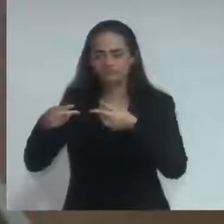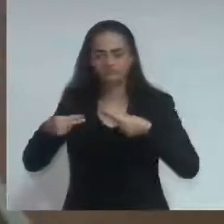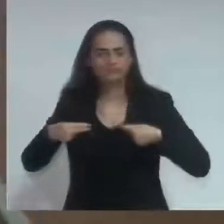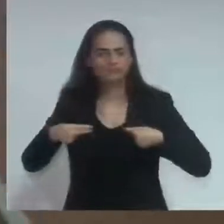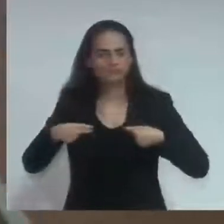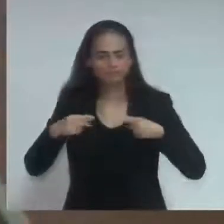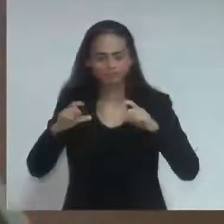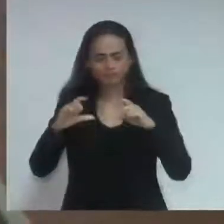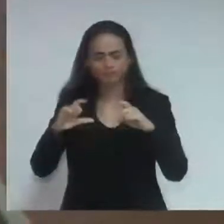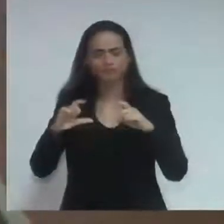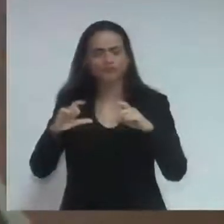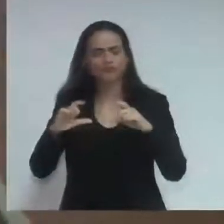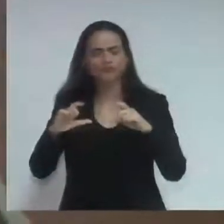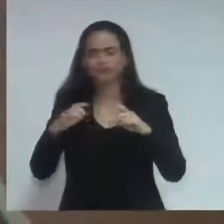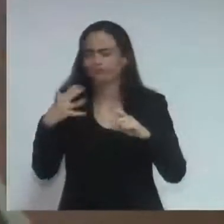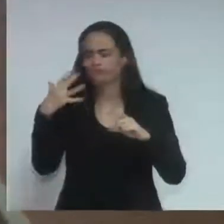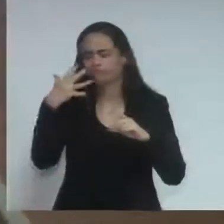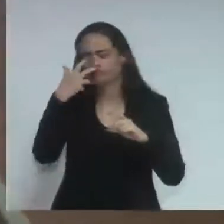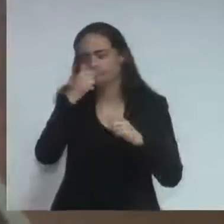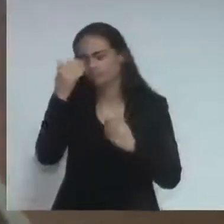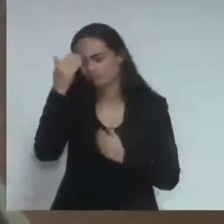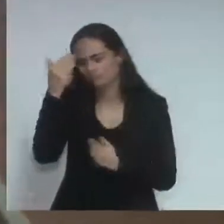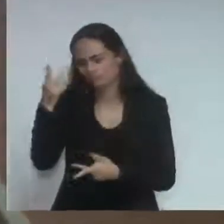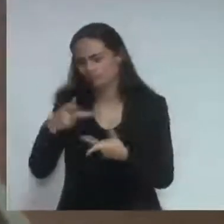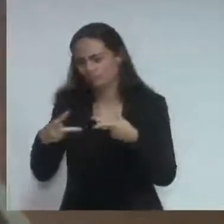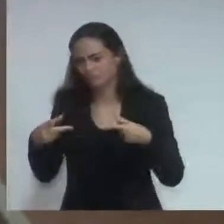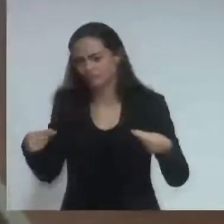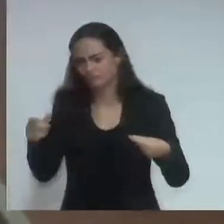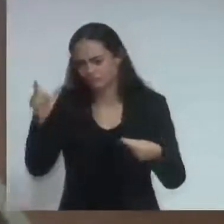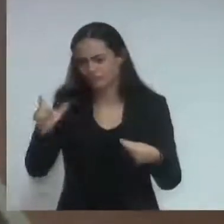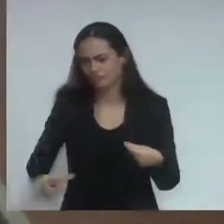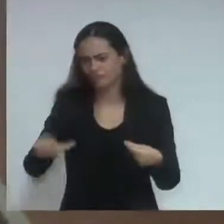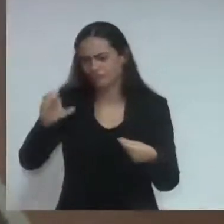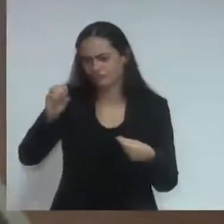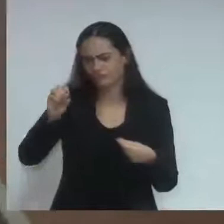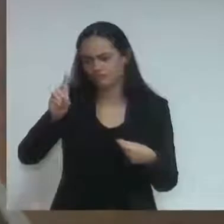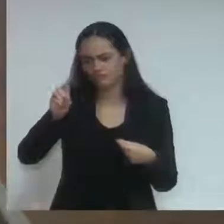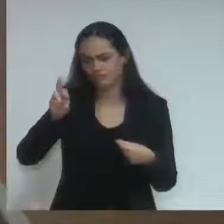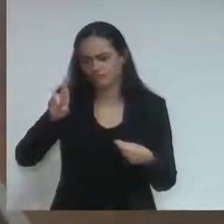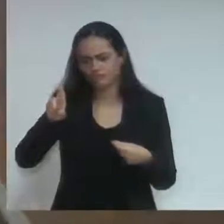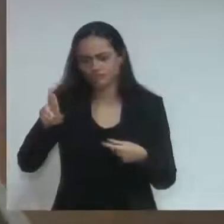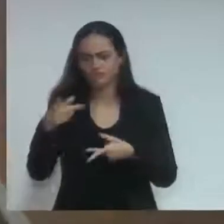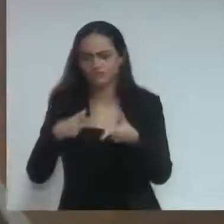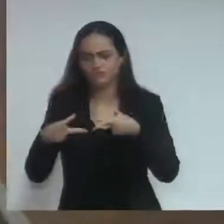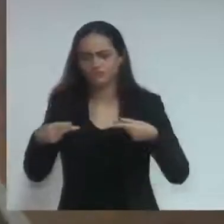um artista. Então, quero agradecer ali o presente.